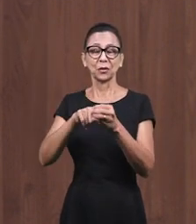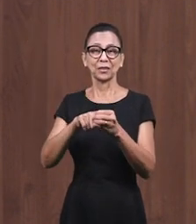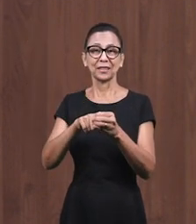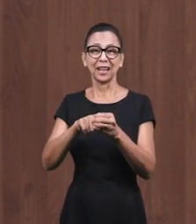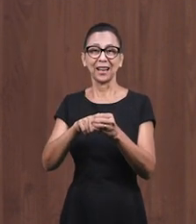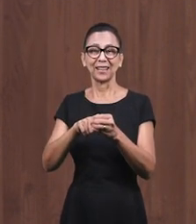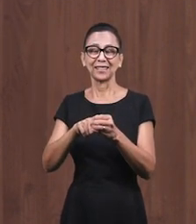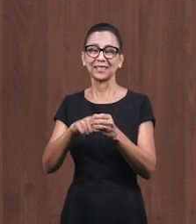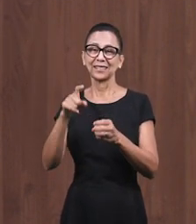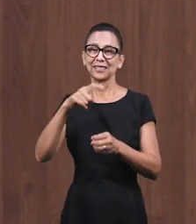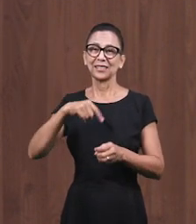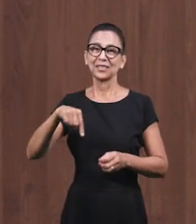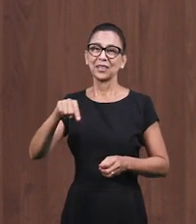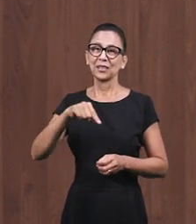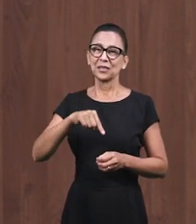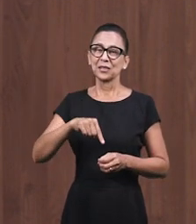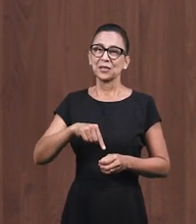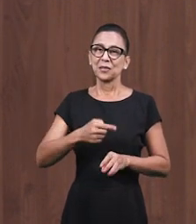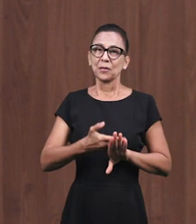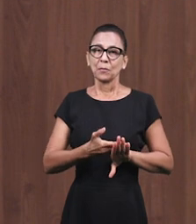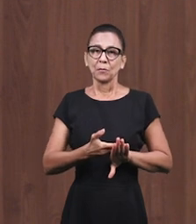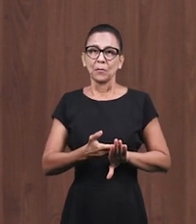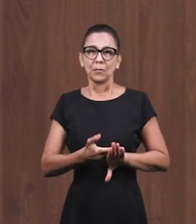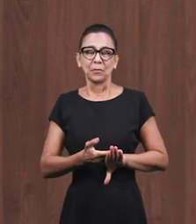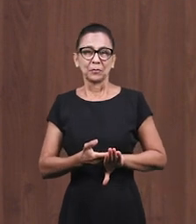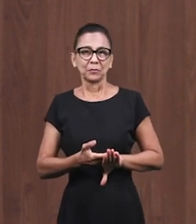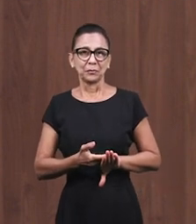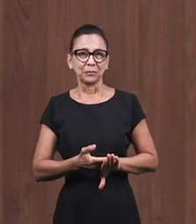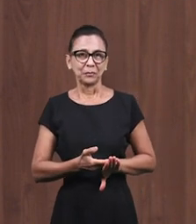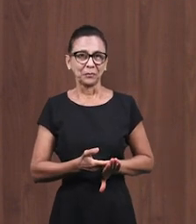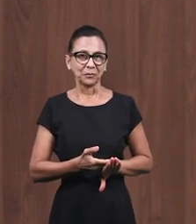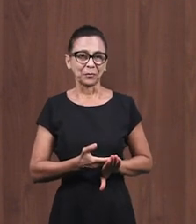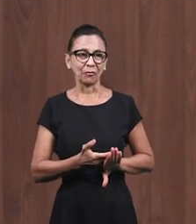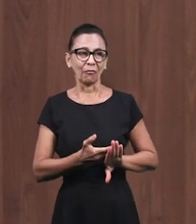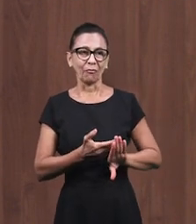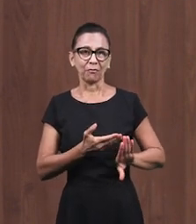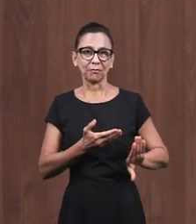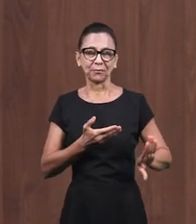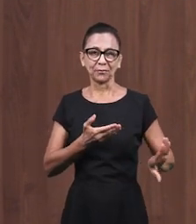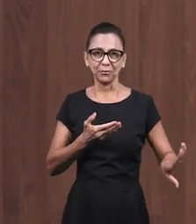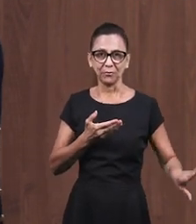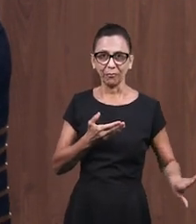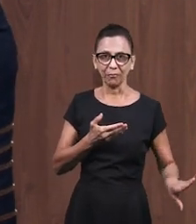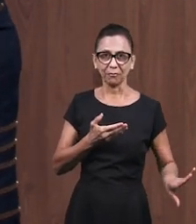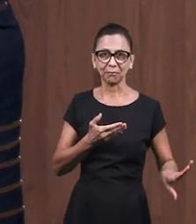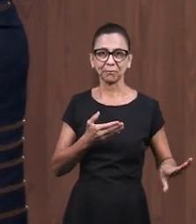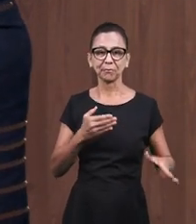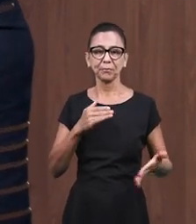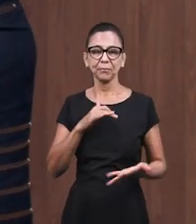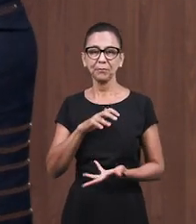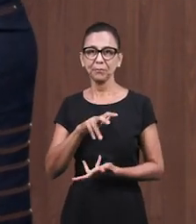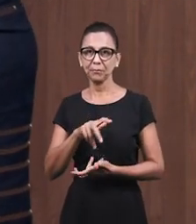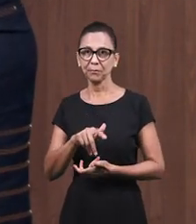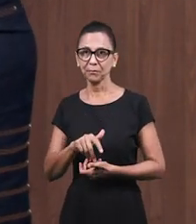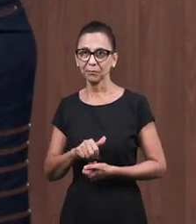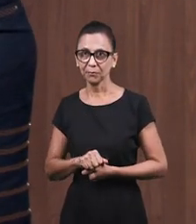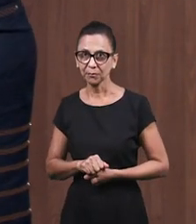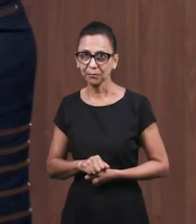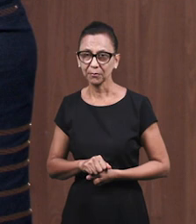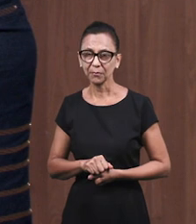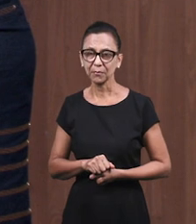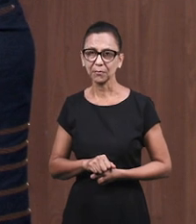santificação. Enquanto ele não voltar, né? Viveremos em santificação. Como